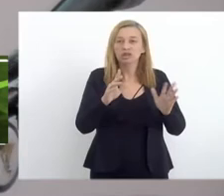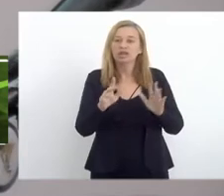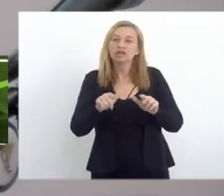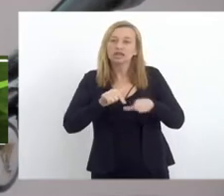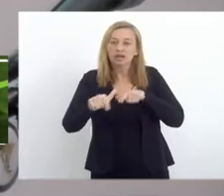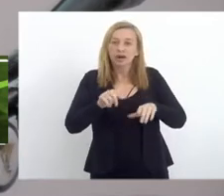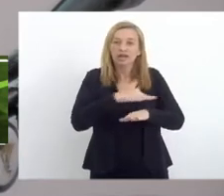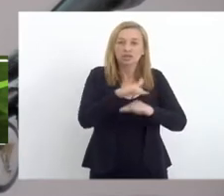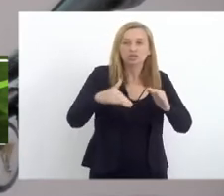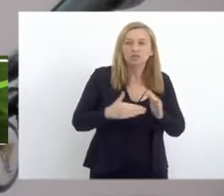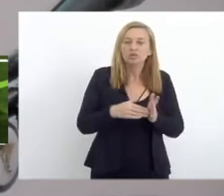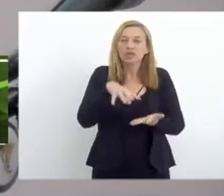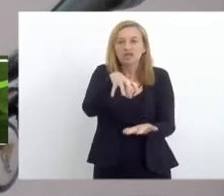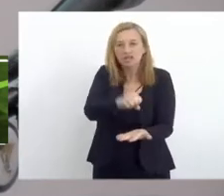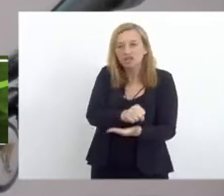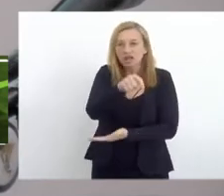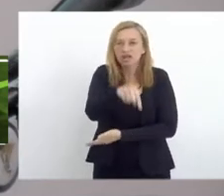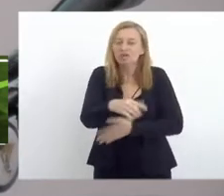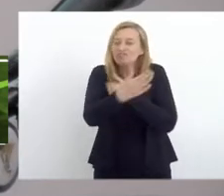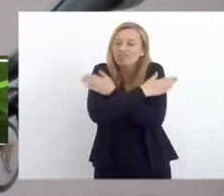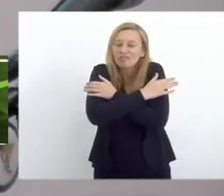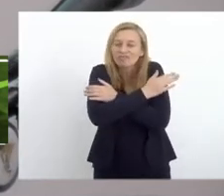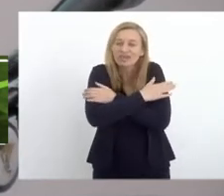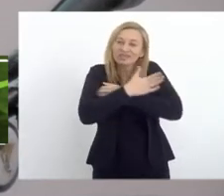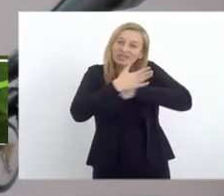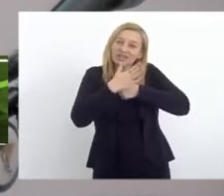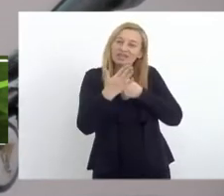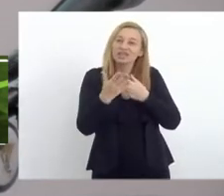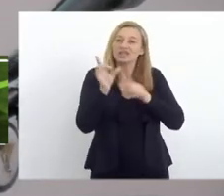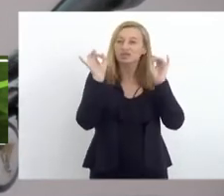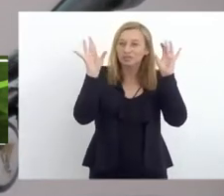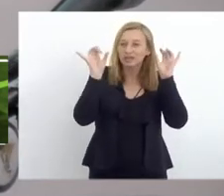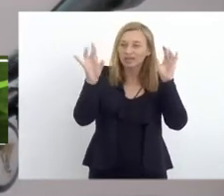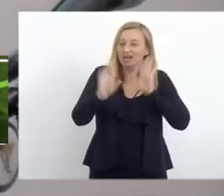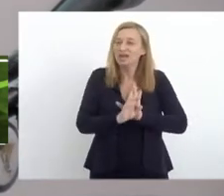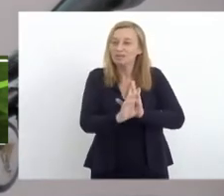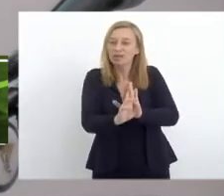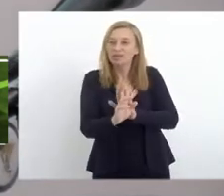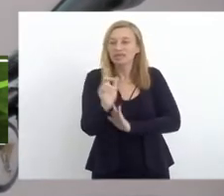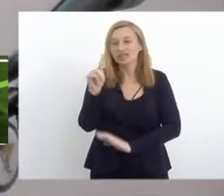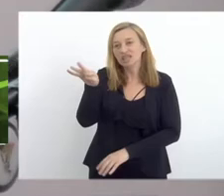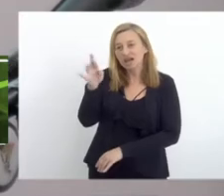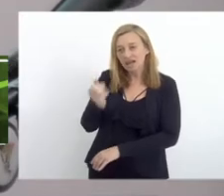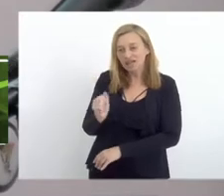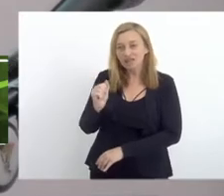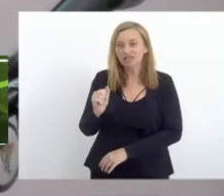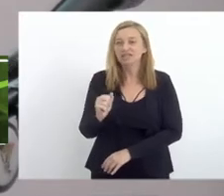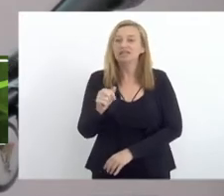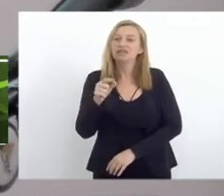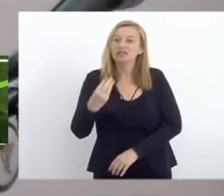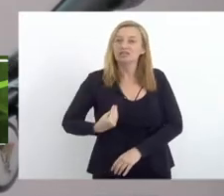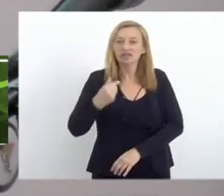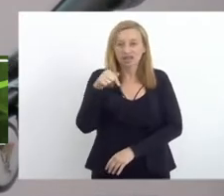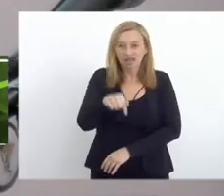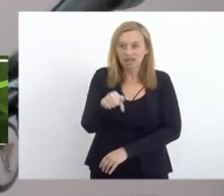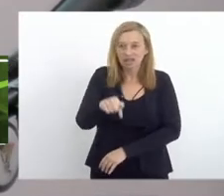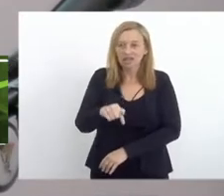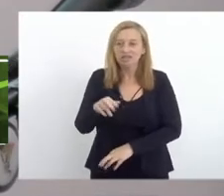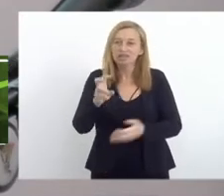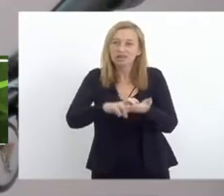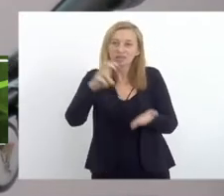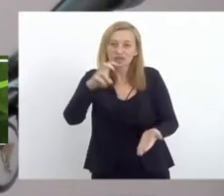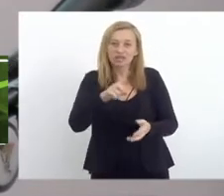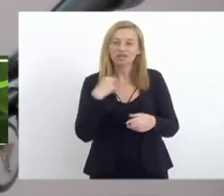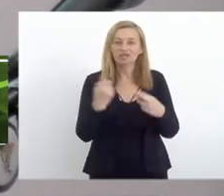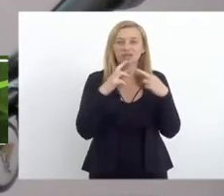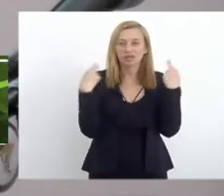né, e registrar um abraço especial aos representantes de Angra dos Reis que estão participando nessa manhã da